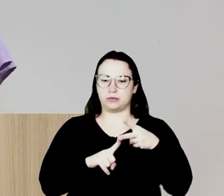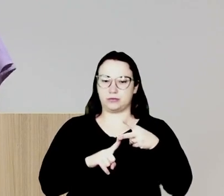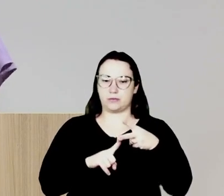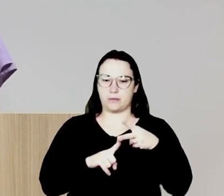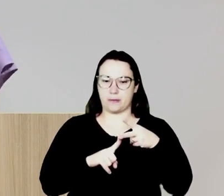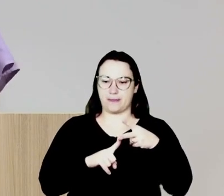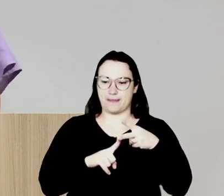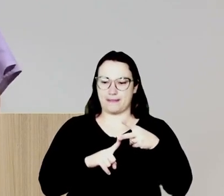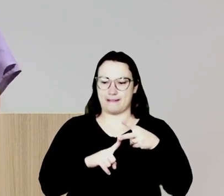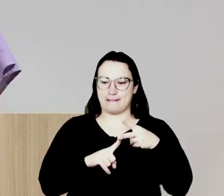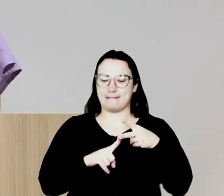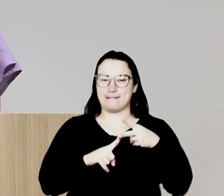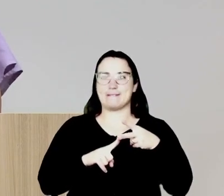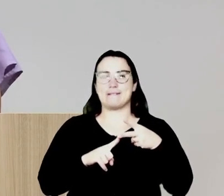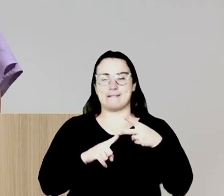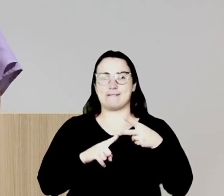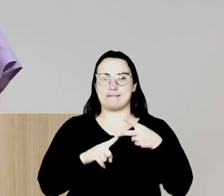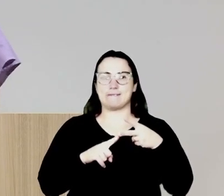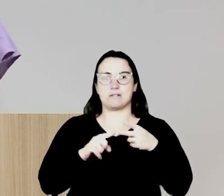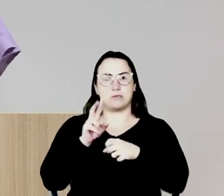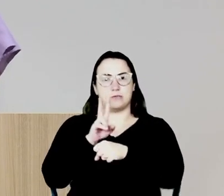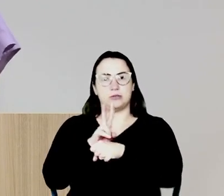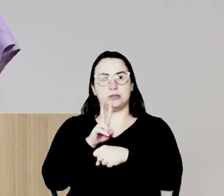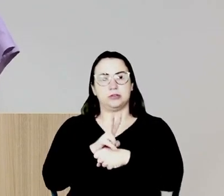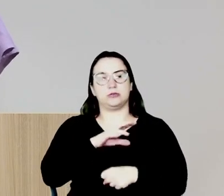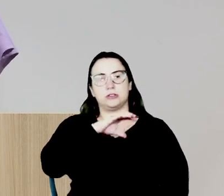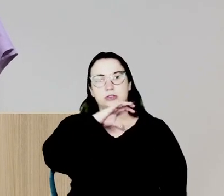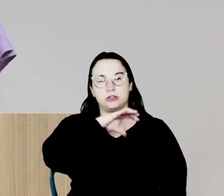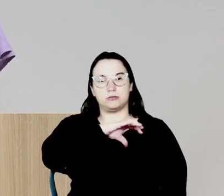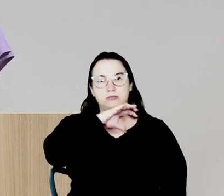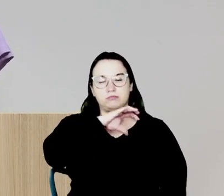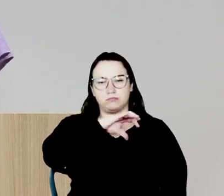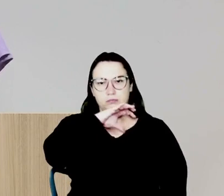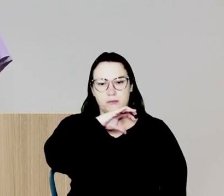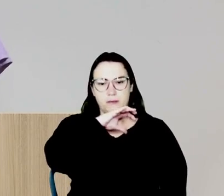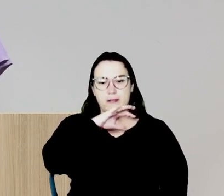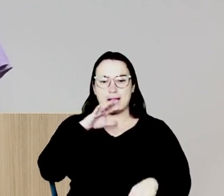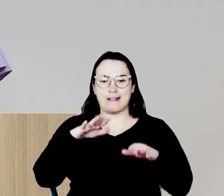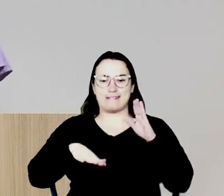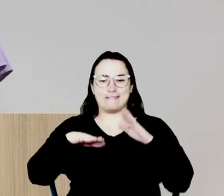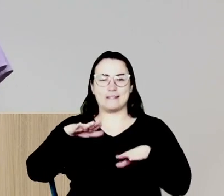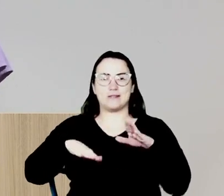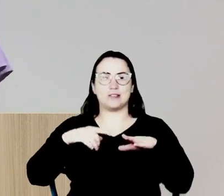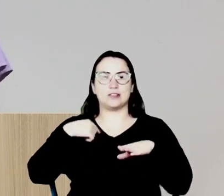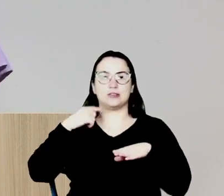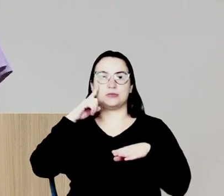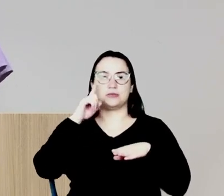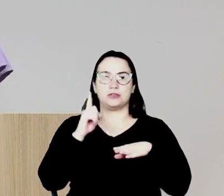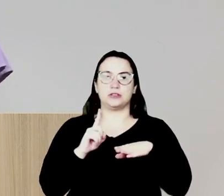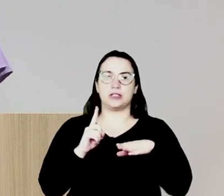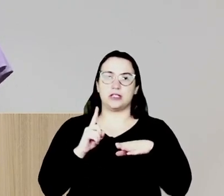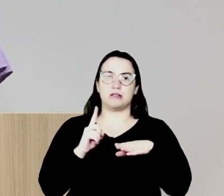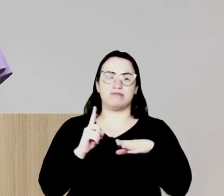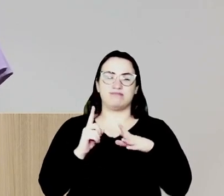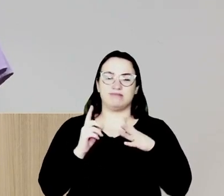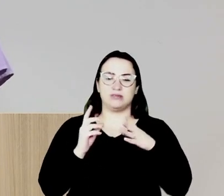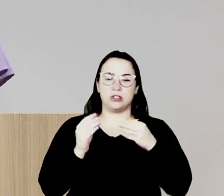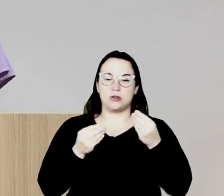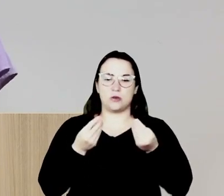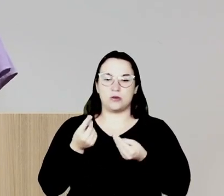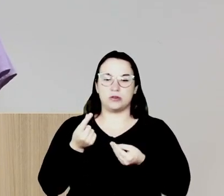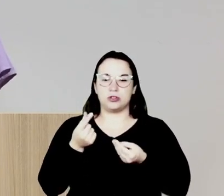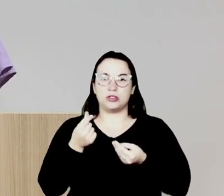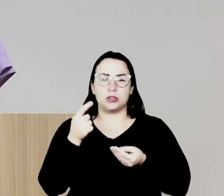de função, que me cobram como protetora de animais. Às vezes eu fico sem saber o que fazer para conseguir dinheiro